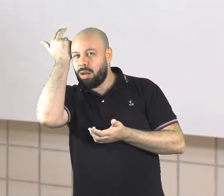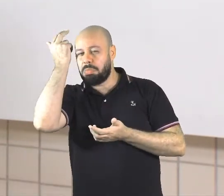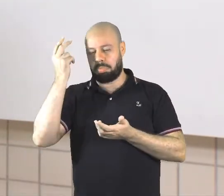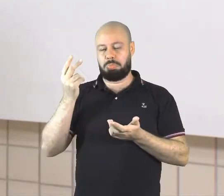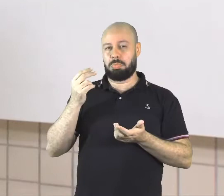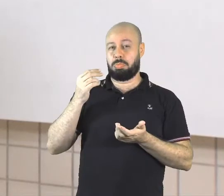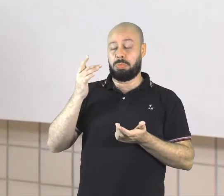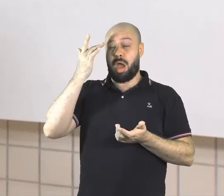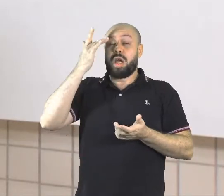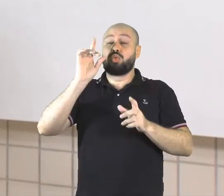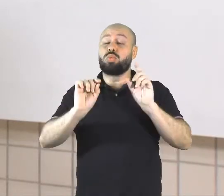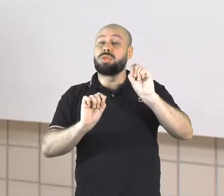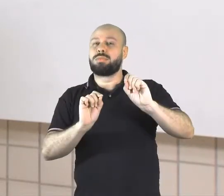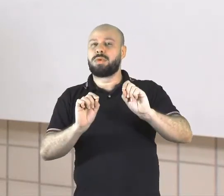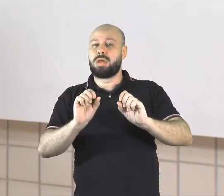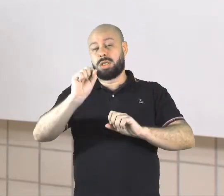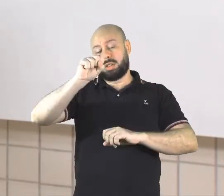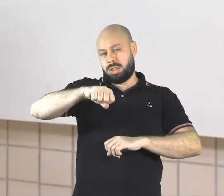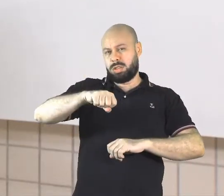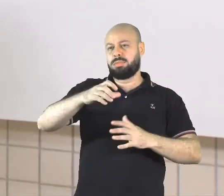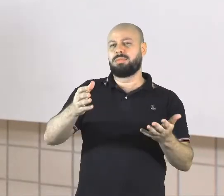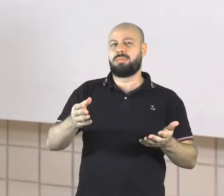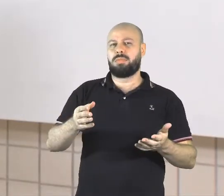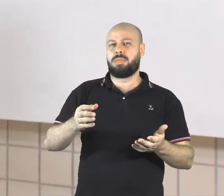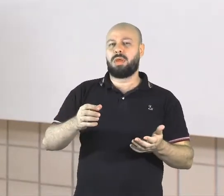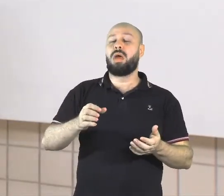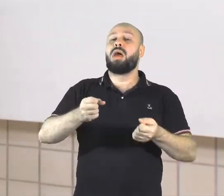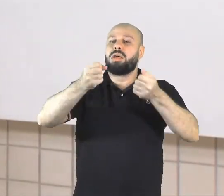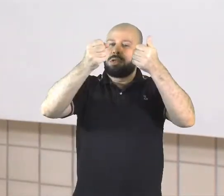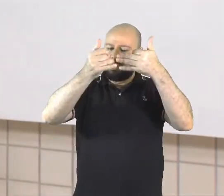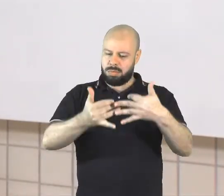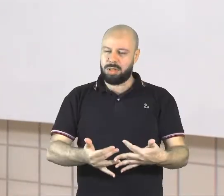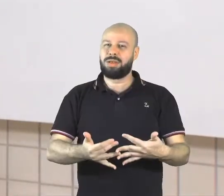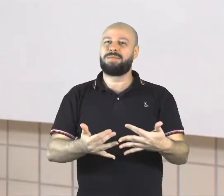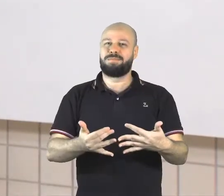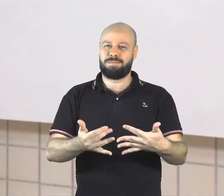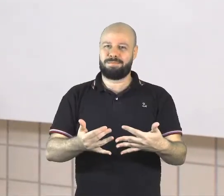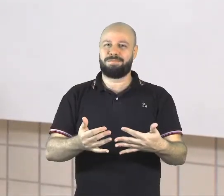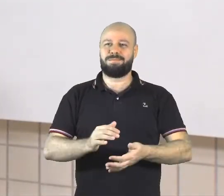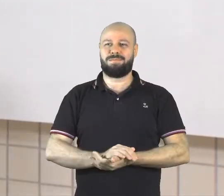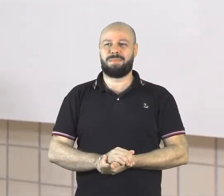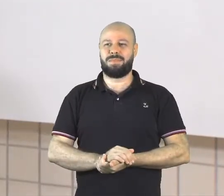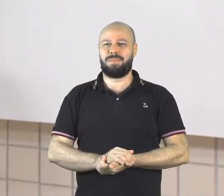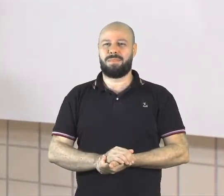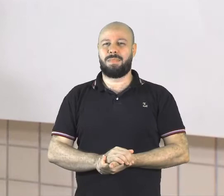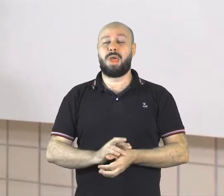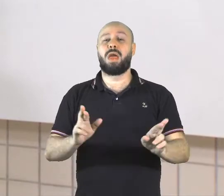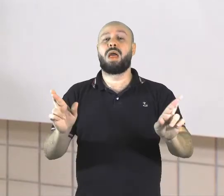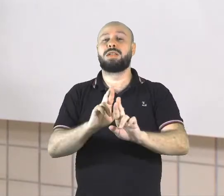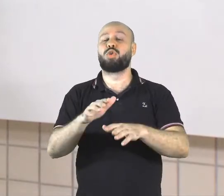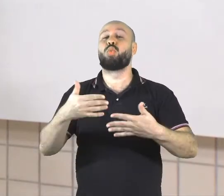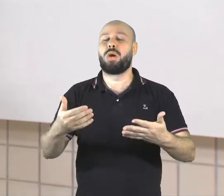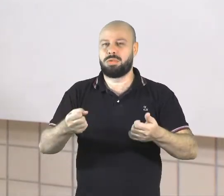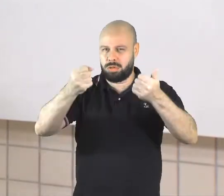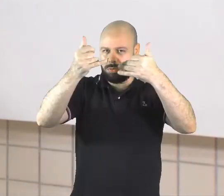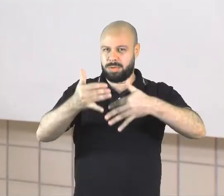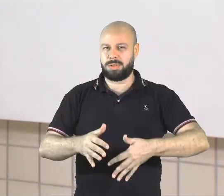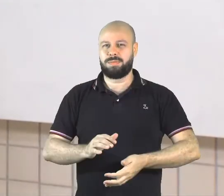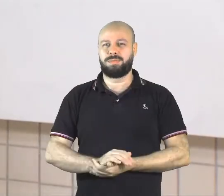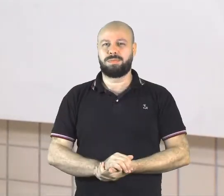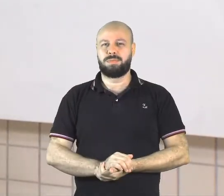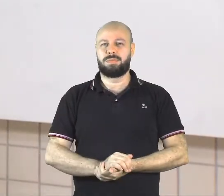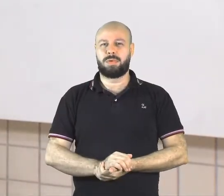Se você achar que sim, você vai explicar como que isso acontece. Qual é essa relação, ok? Vamos